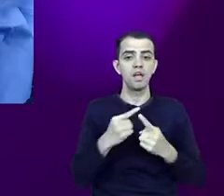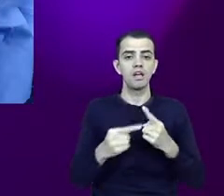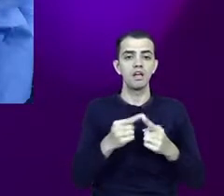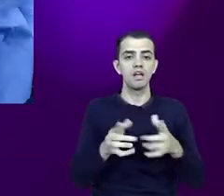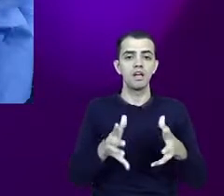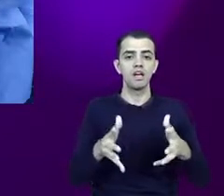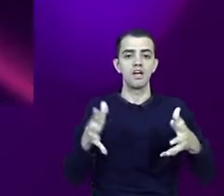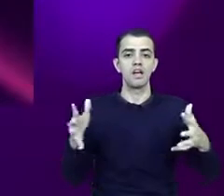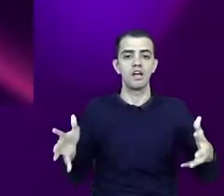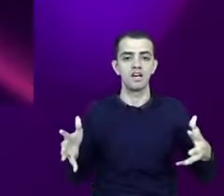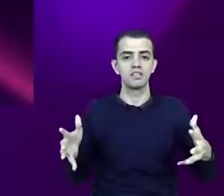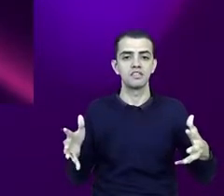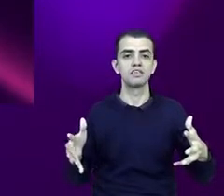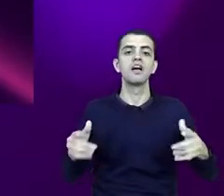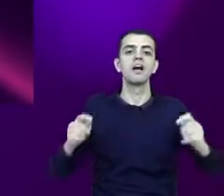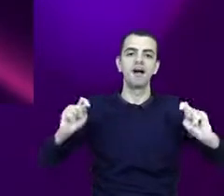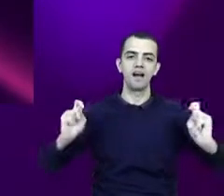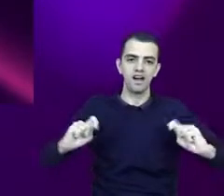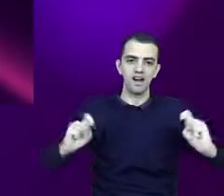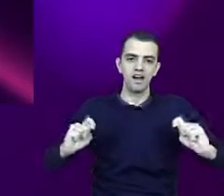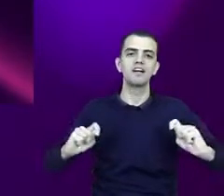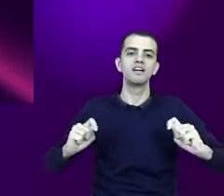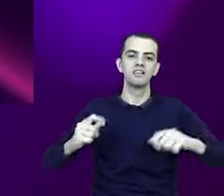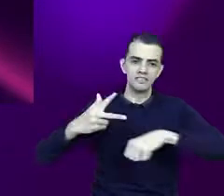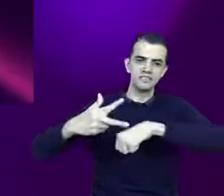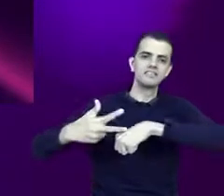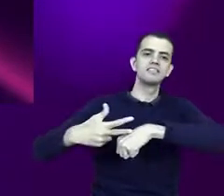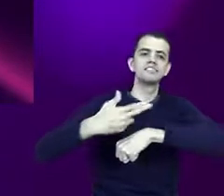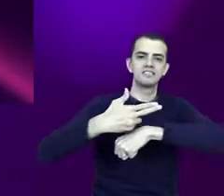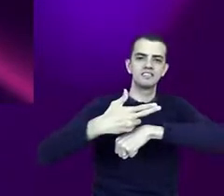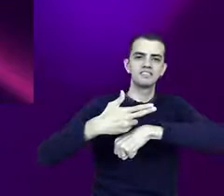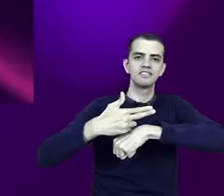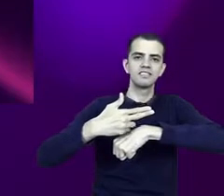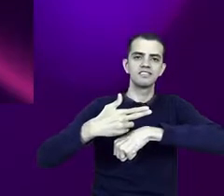né, para que a gente possa